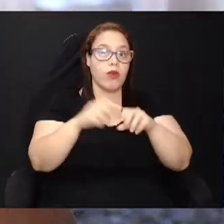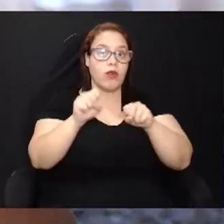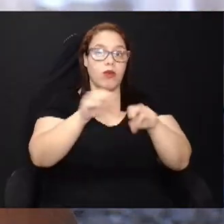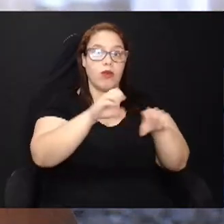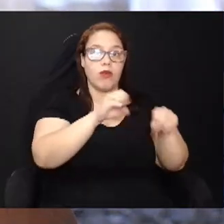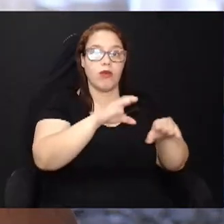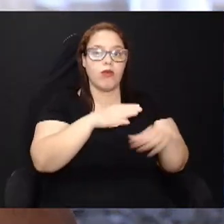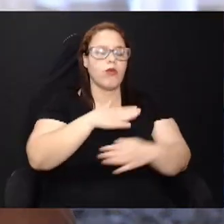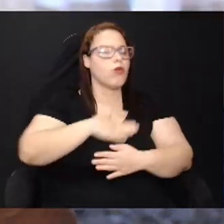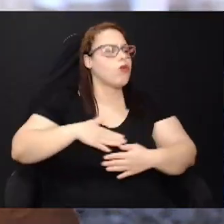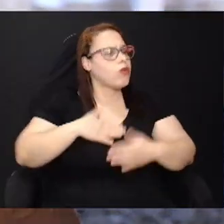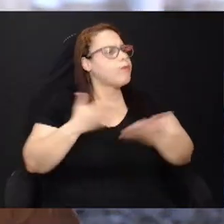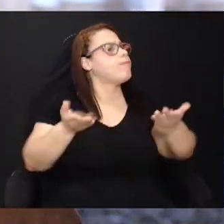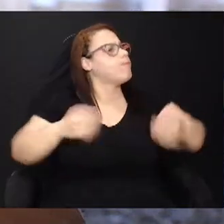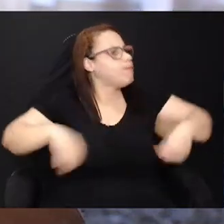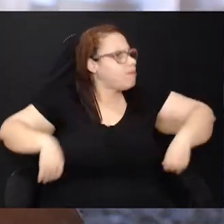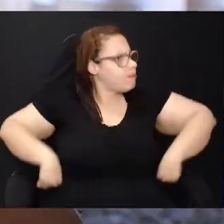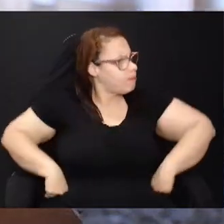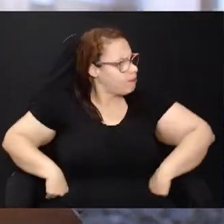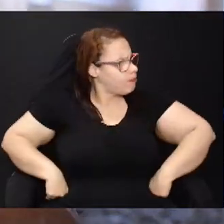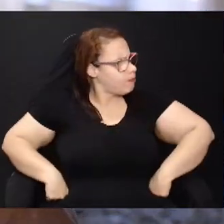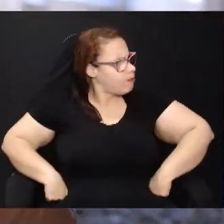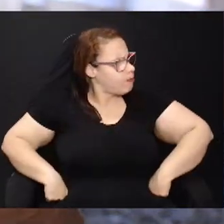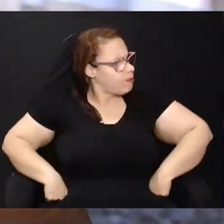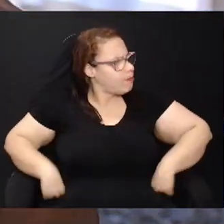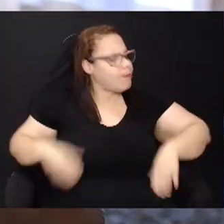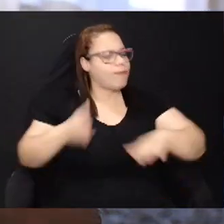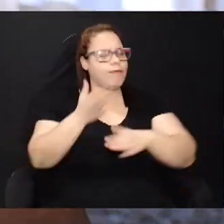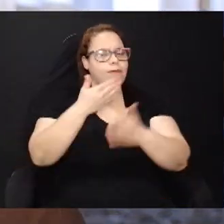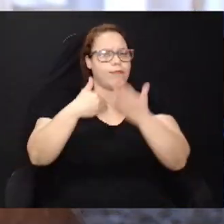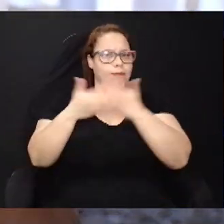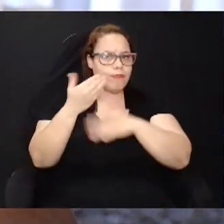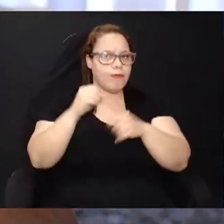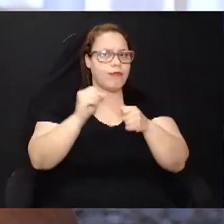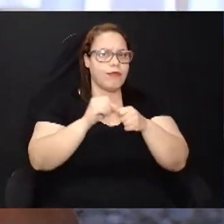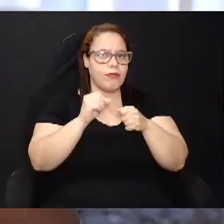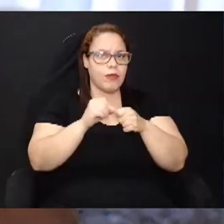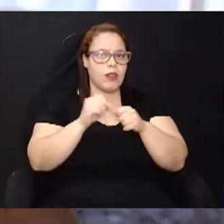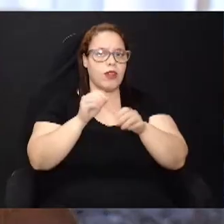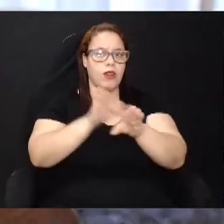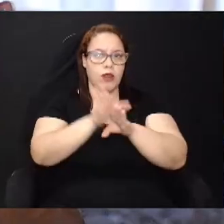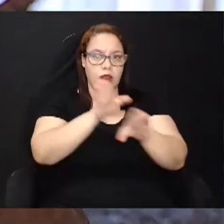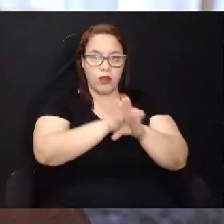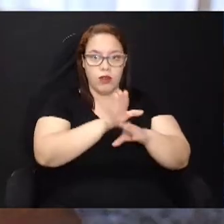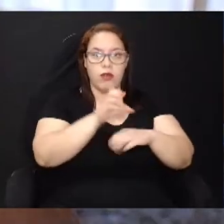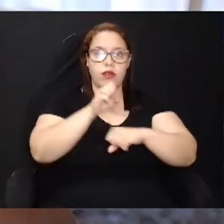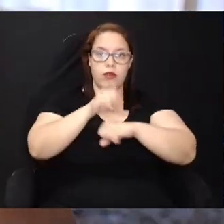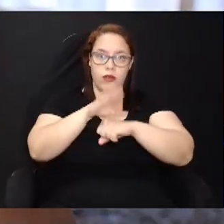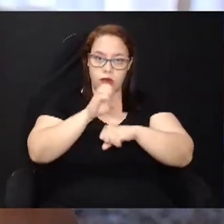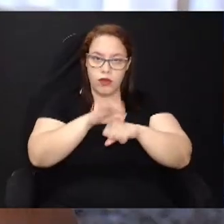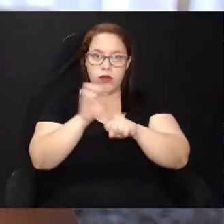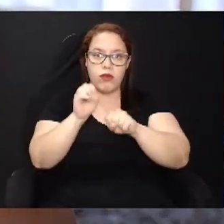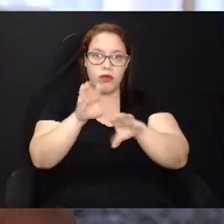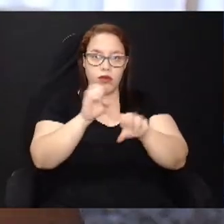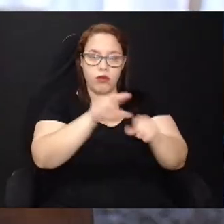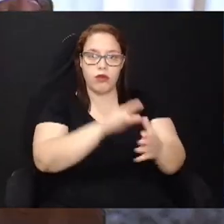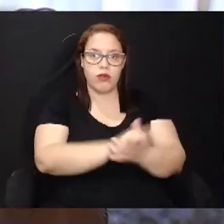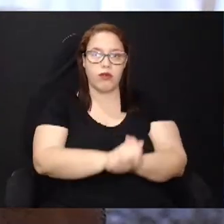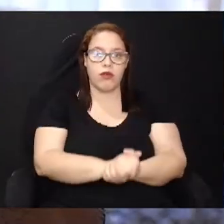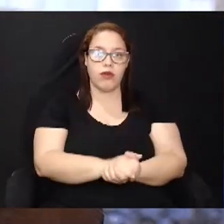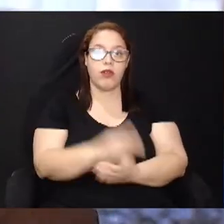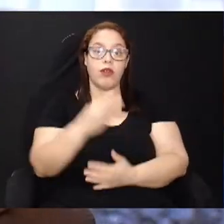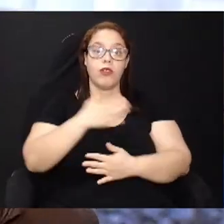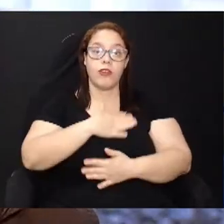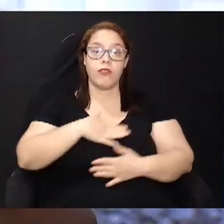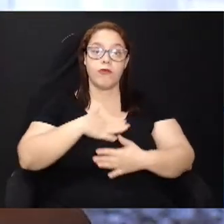gosta? E muito cedo já comecei a fazer monitoria e dar aula. Então, já juntei duas coisas que eu gostava. Fui